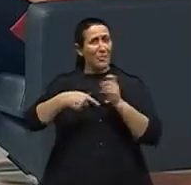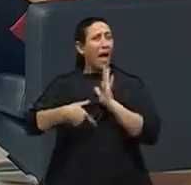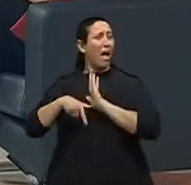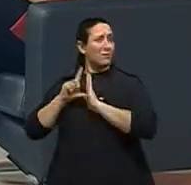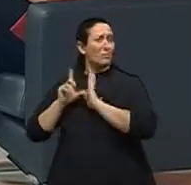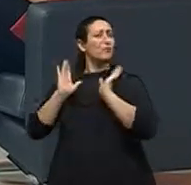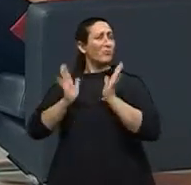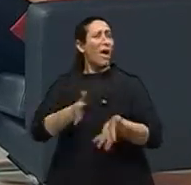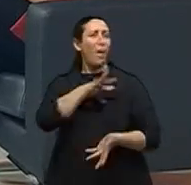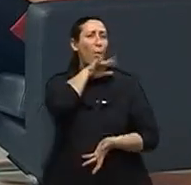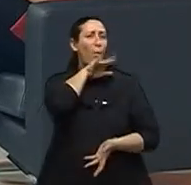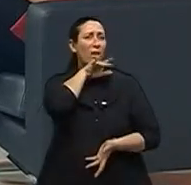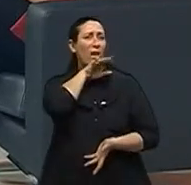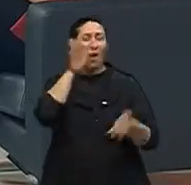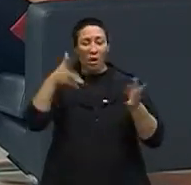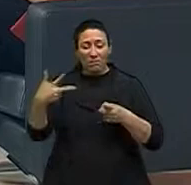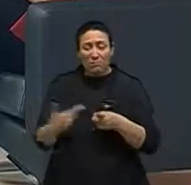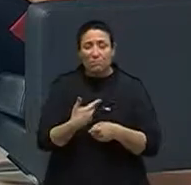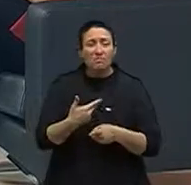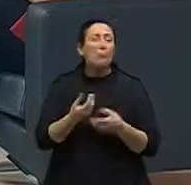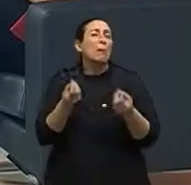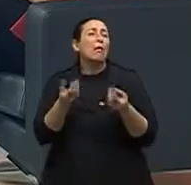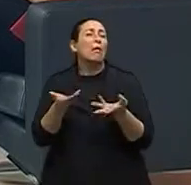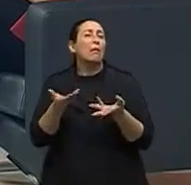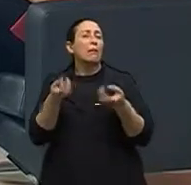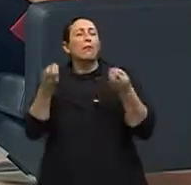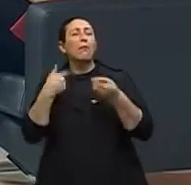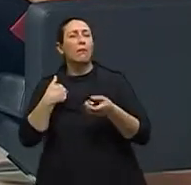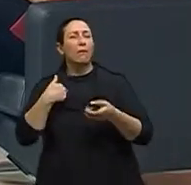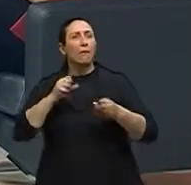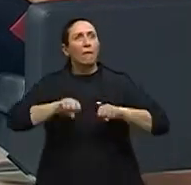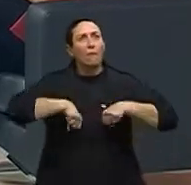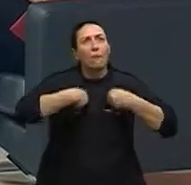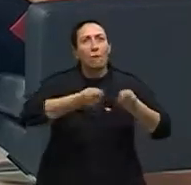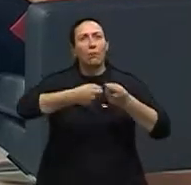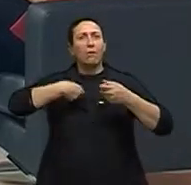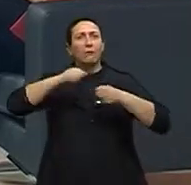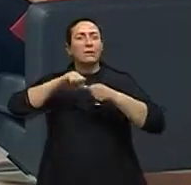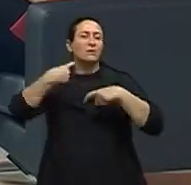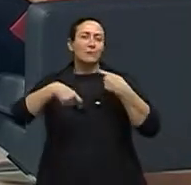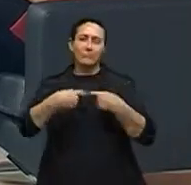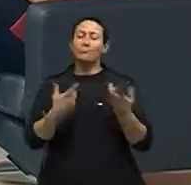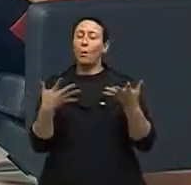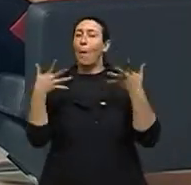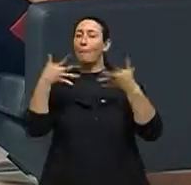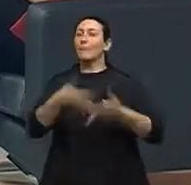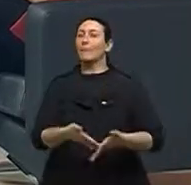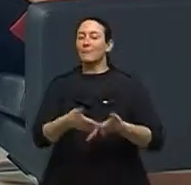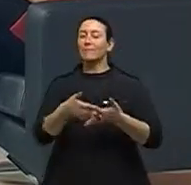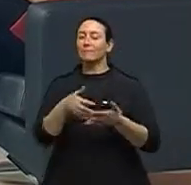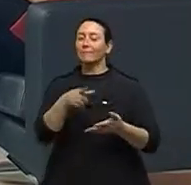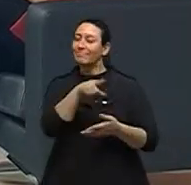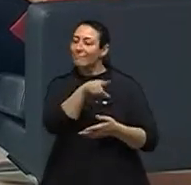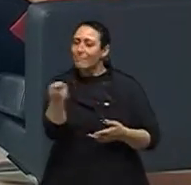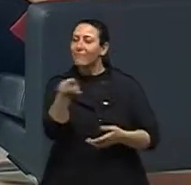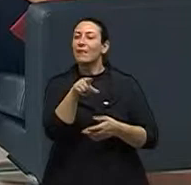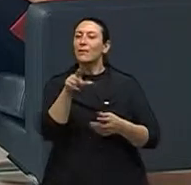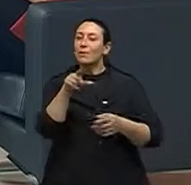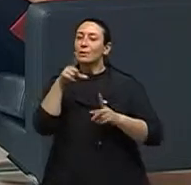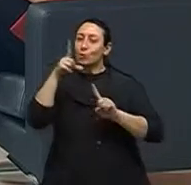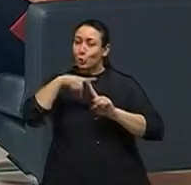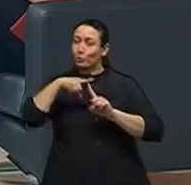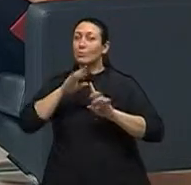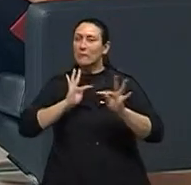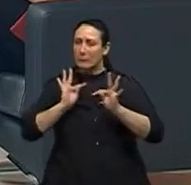eh e e depois da cirurgia então só complica só complica Claro claro esse tipo de tratamento